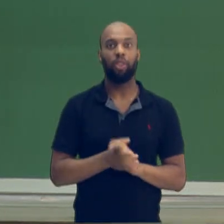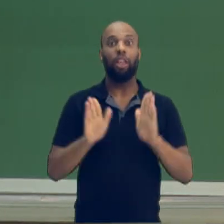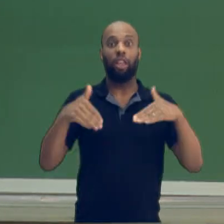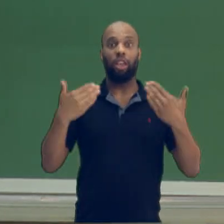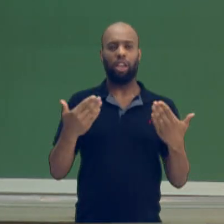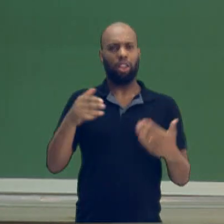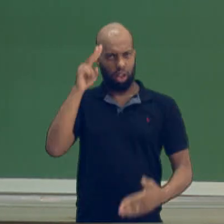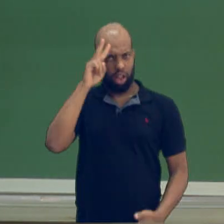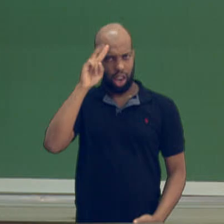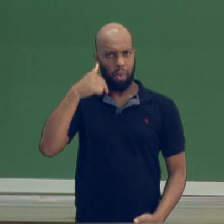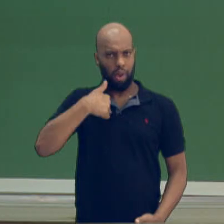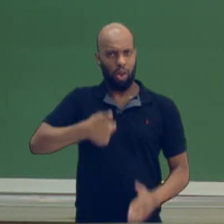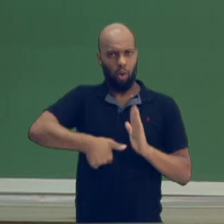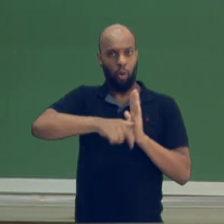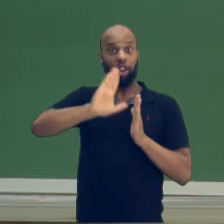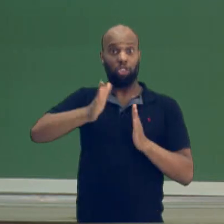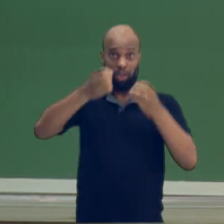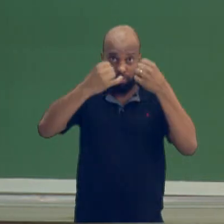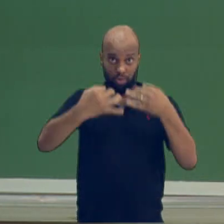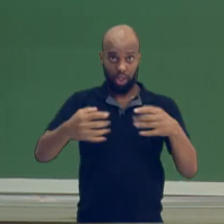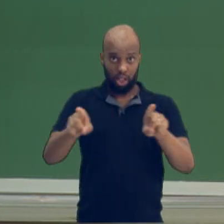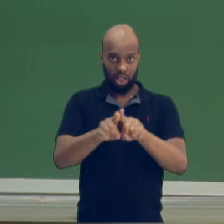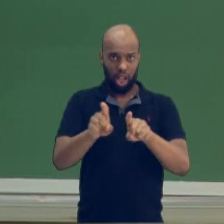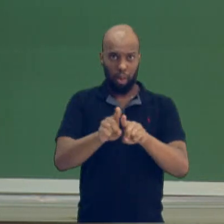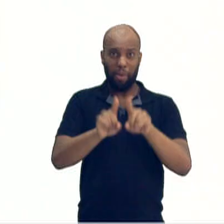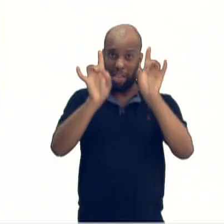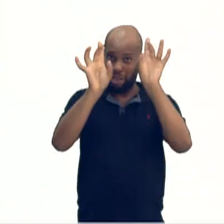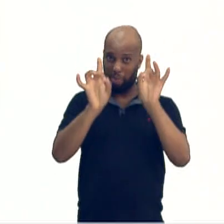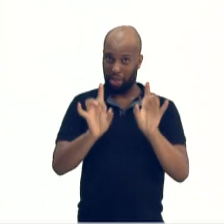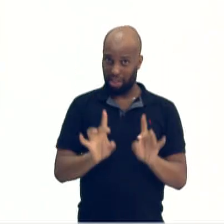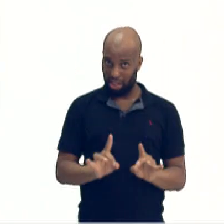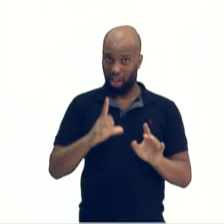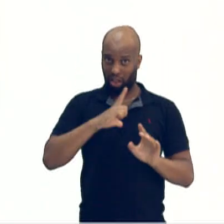Bom, lembra que eu falei de um caso especial? Então,